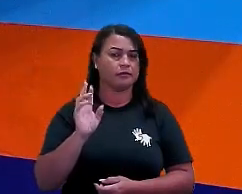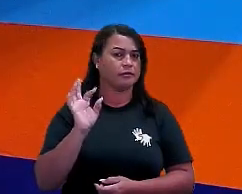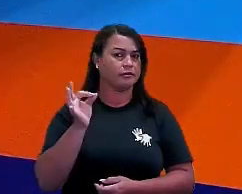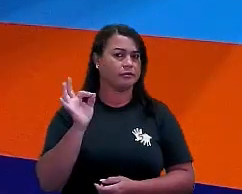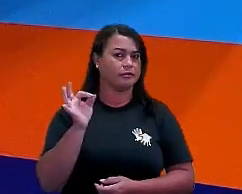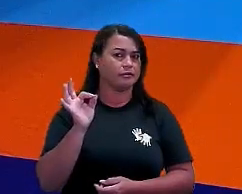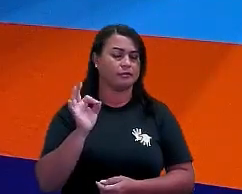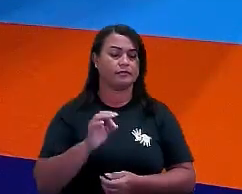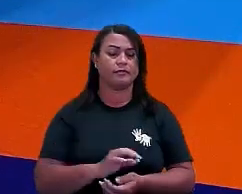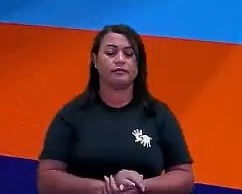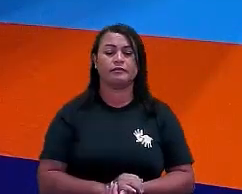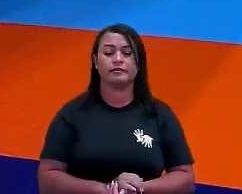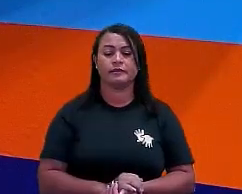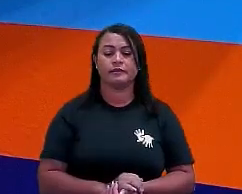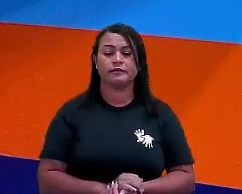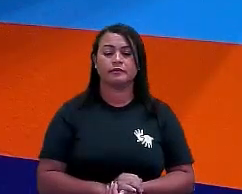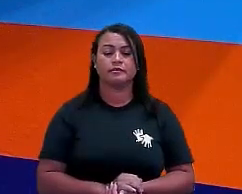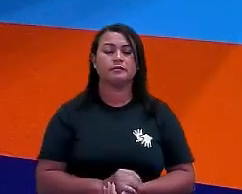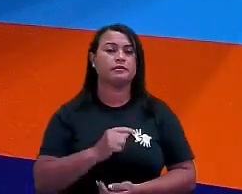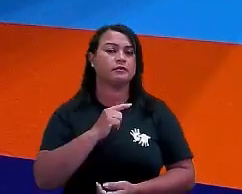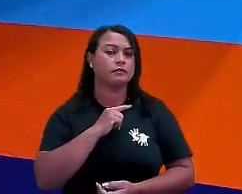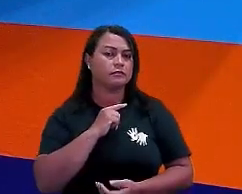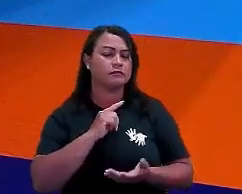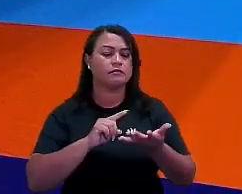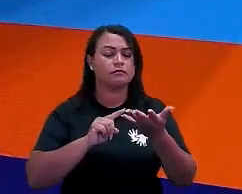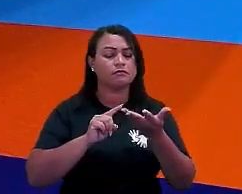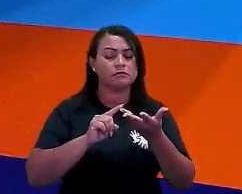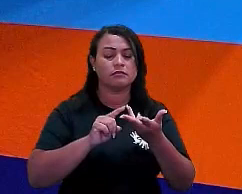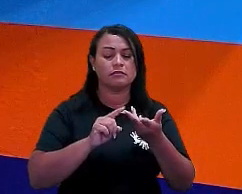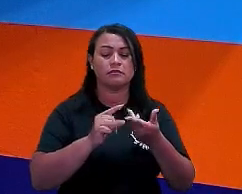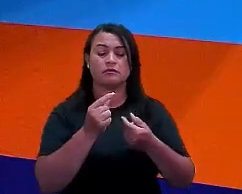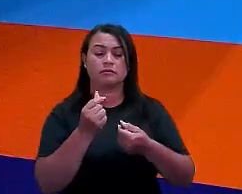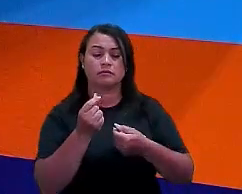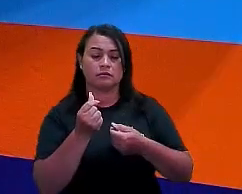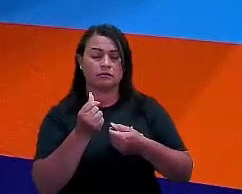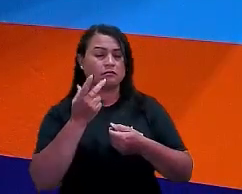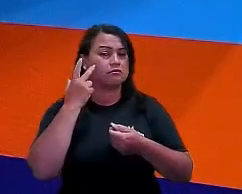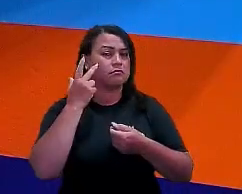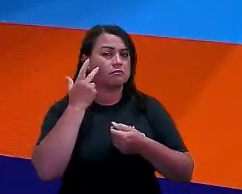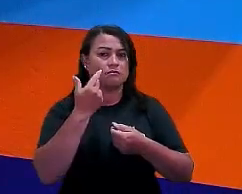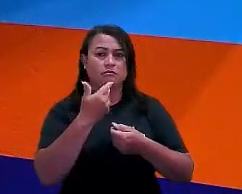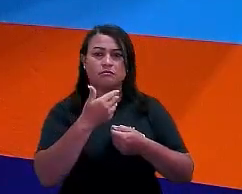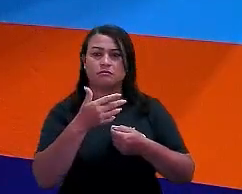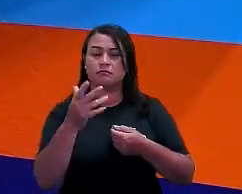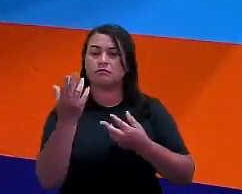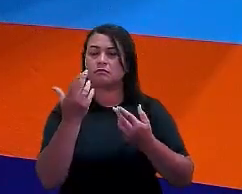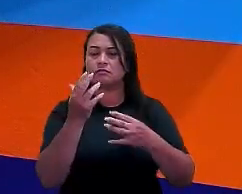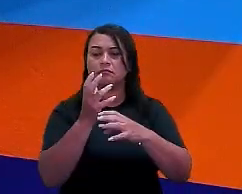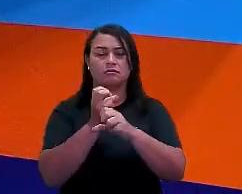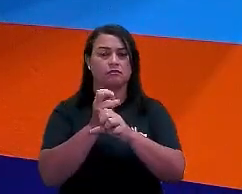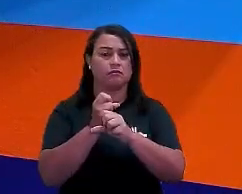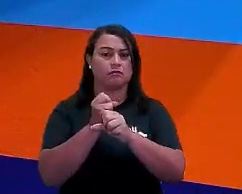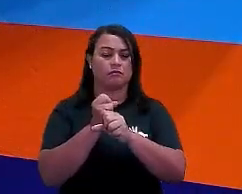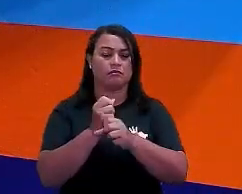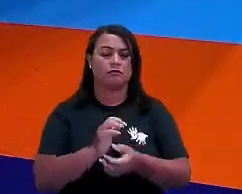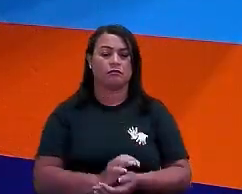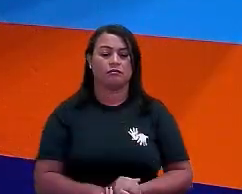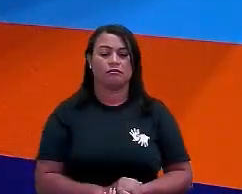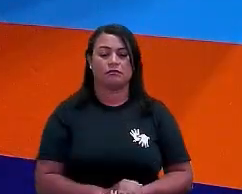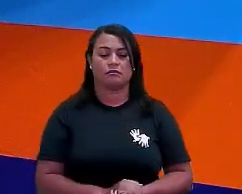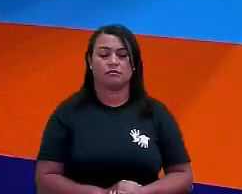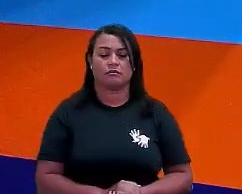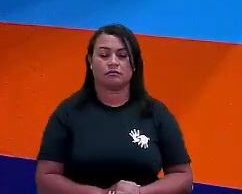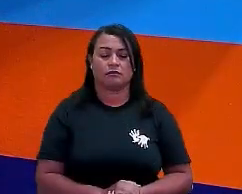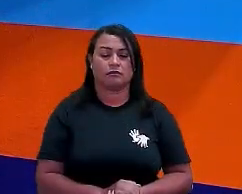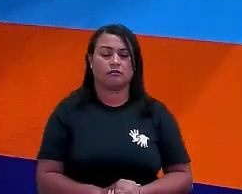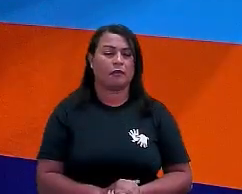certo? Quando eu estiver contando dinheiro, conto normalmente, como se fosse uma continha de adição normal, tá? Não